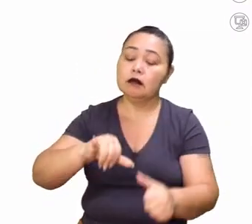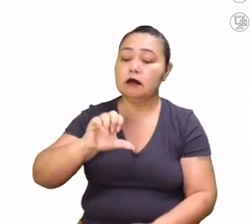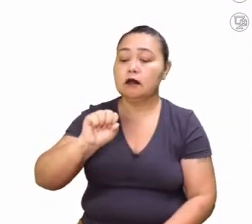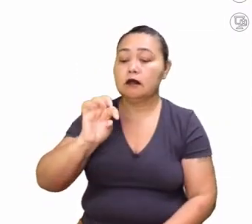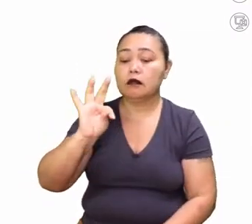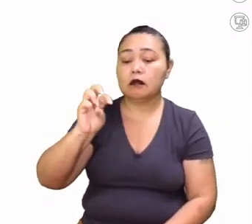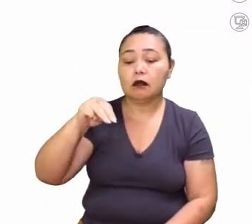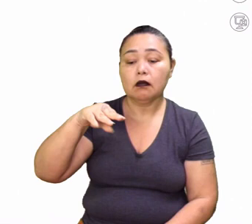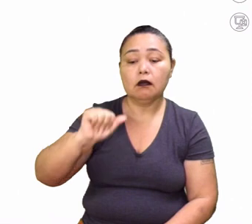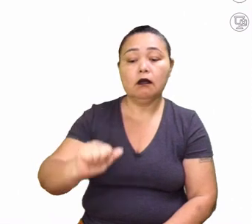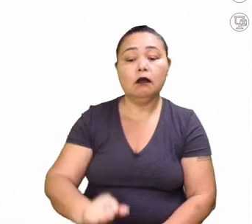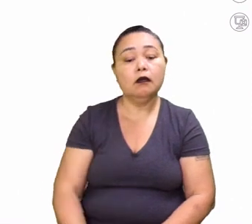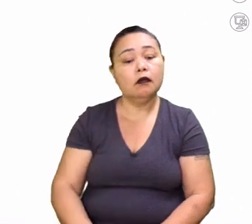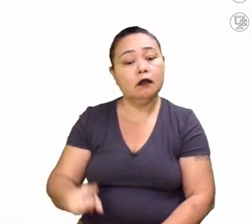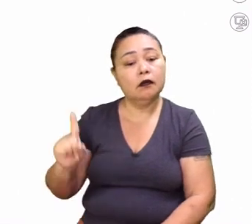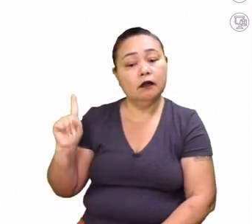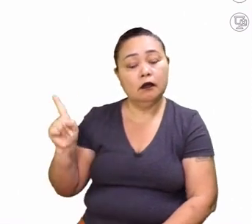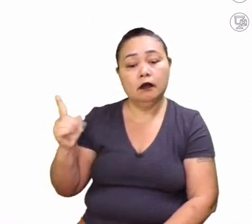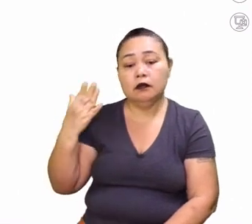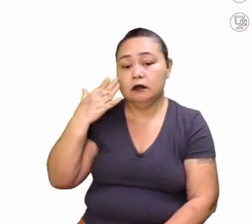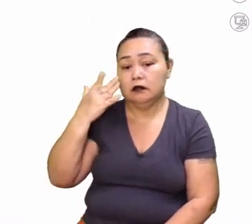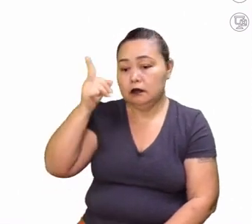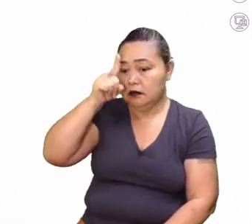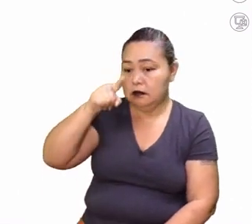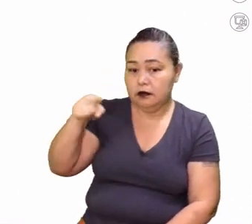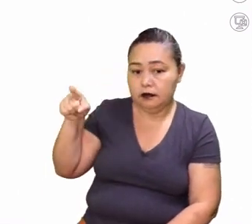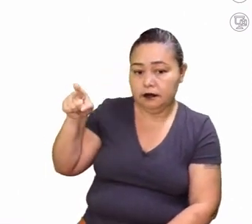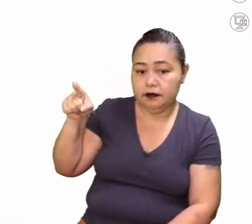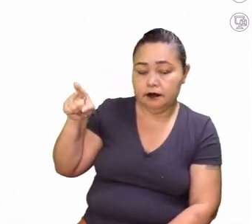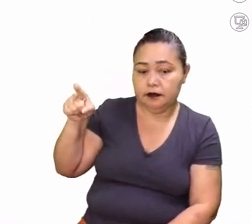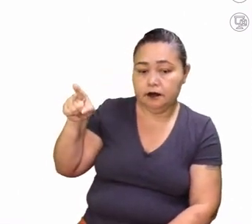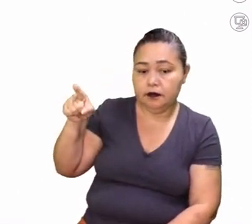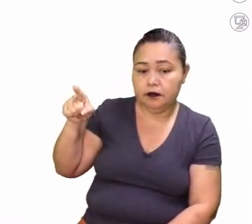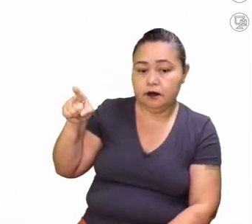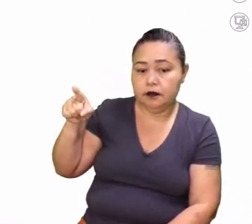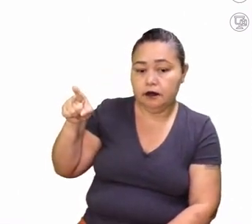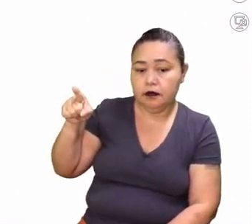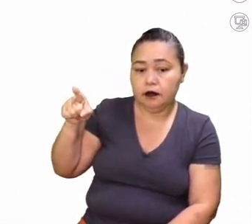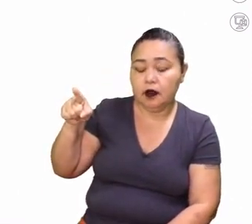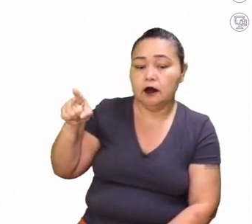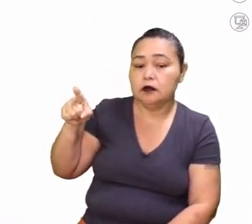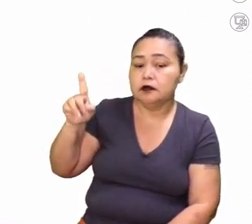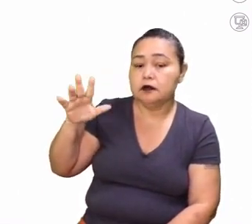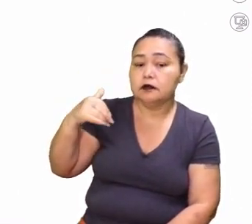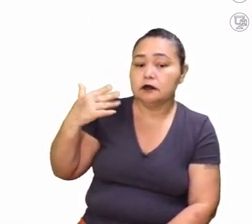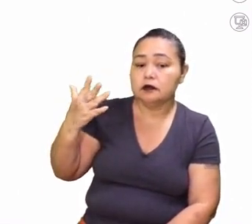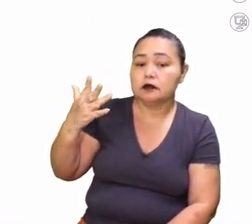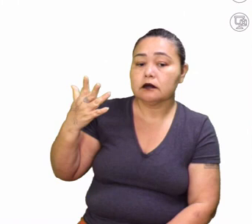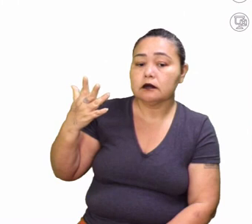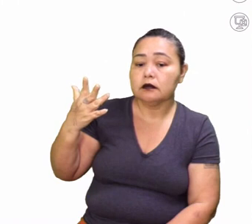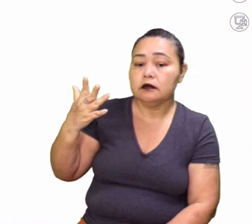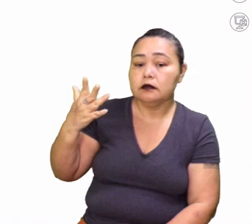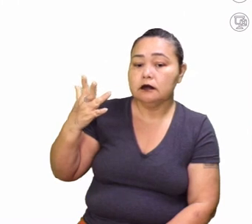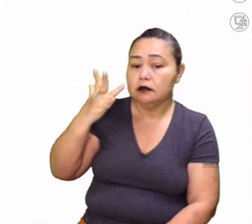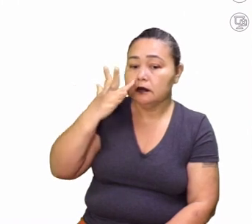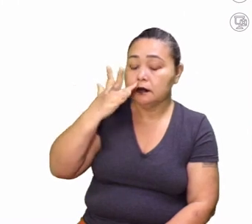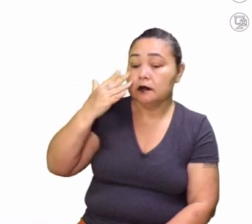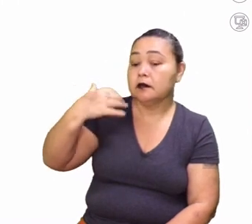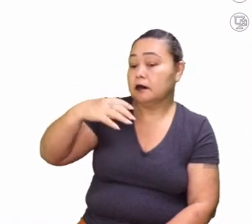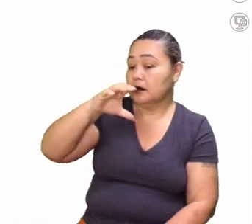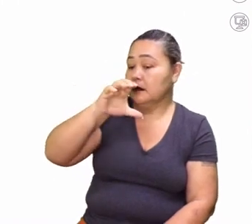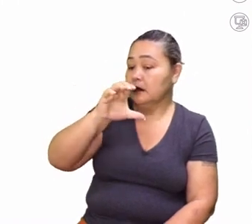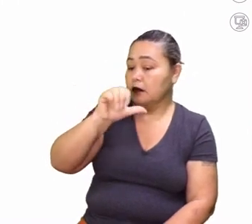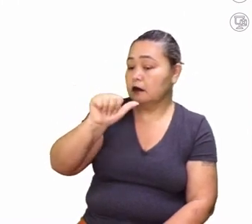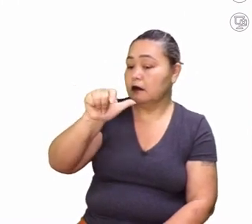certo Olha aí o sentido né então recebendo calor na